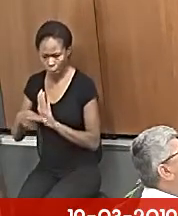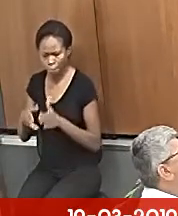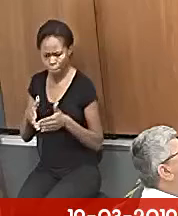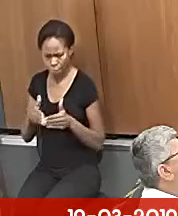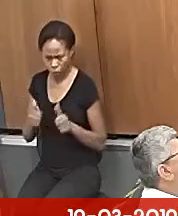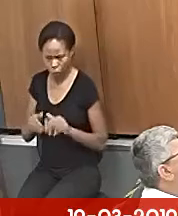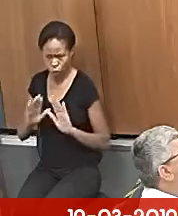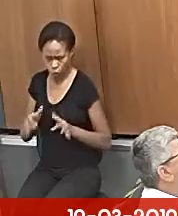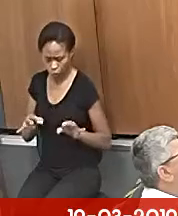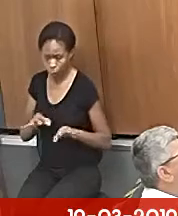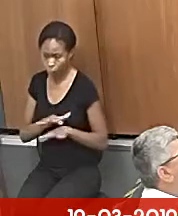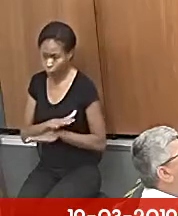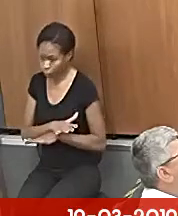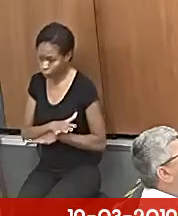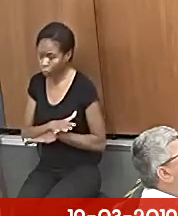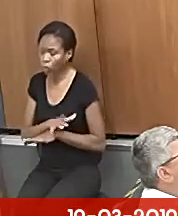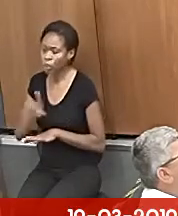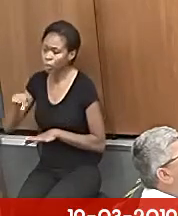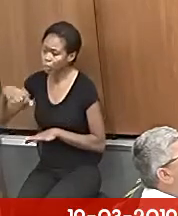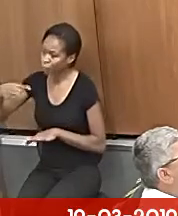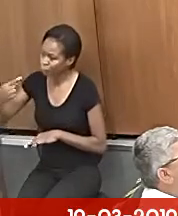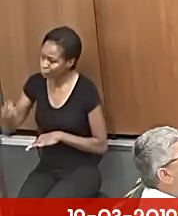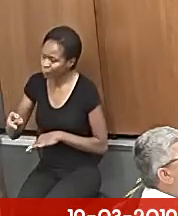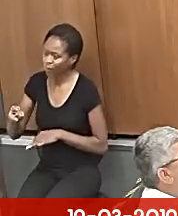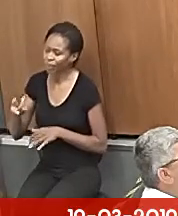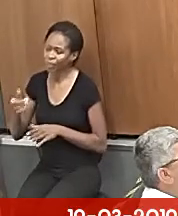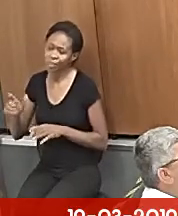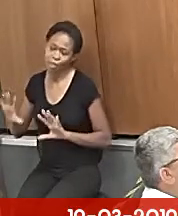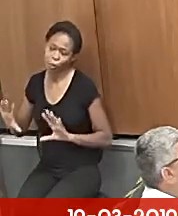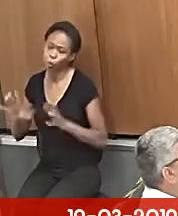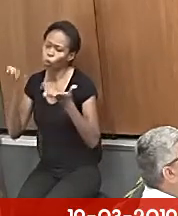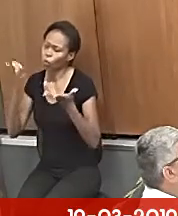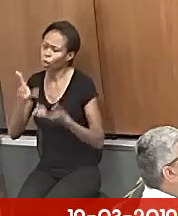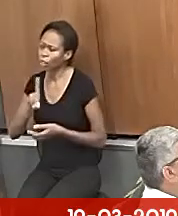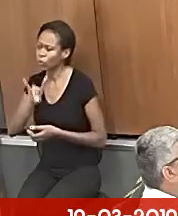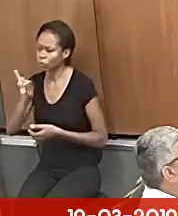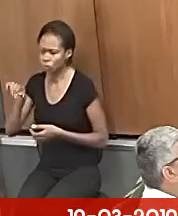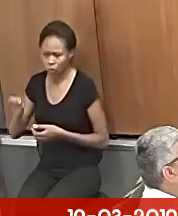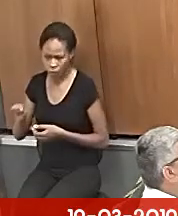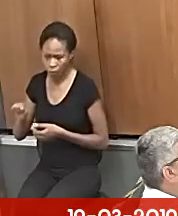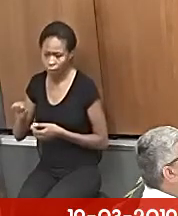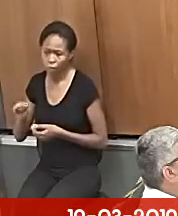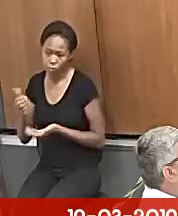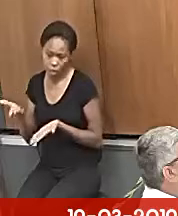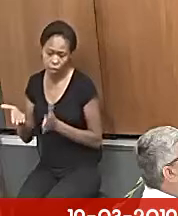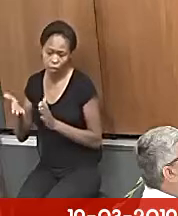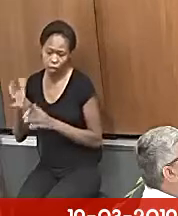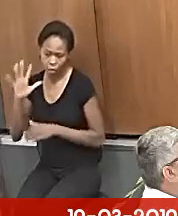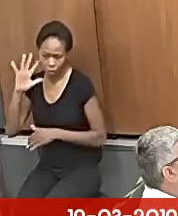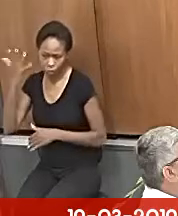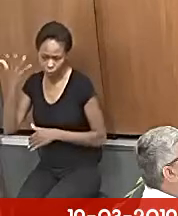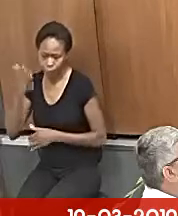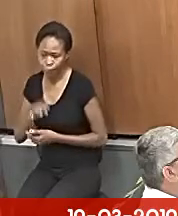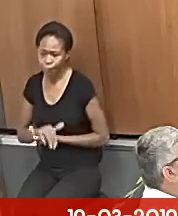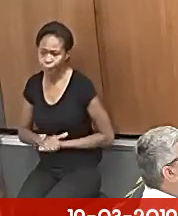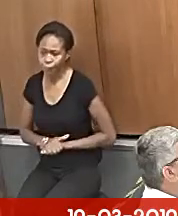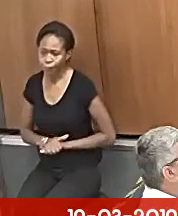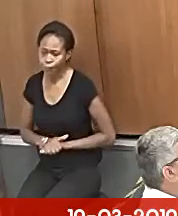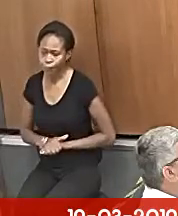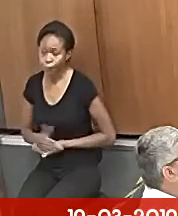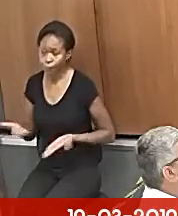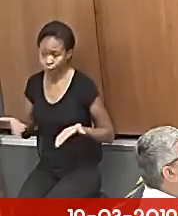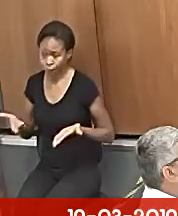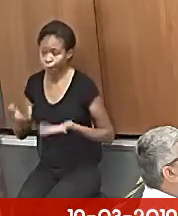a gente tenha assegurada a respectiva comemoração mas enquanto eu estou falando aqui enquanto eu estou